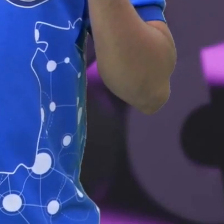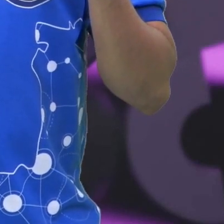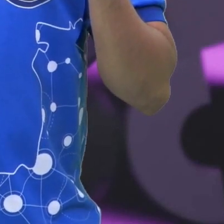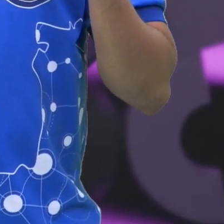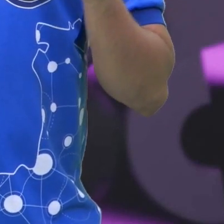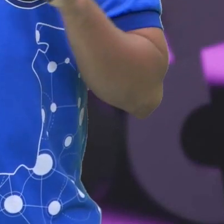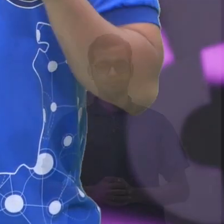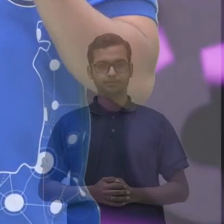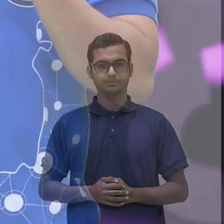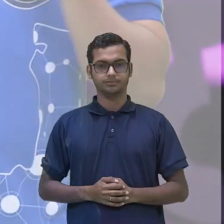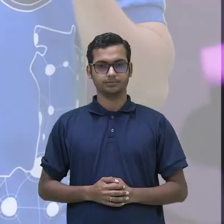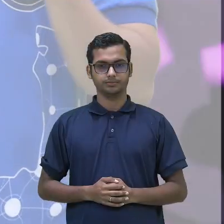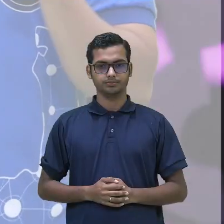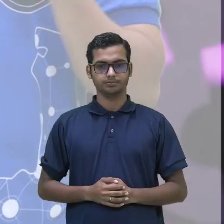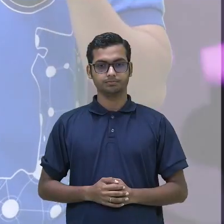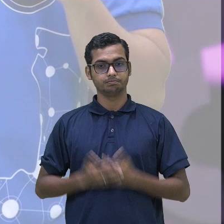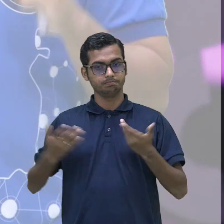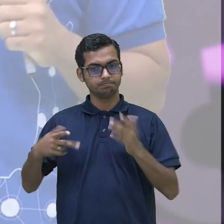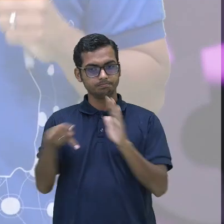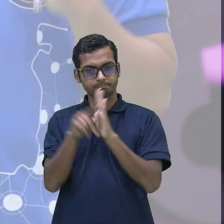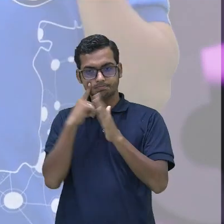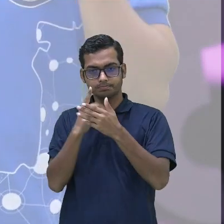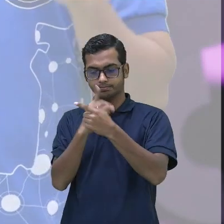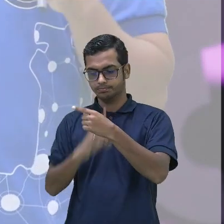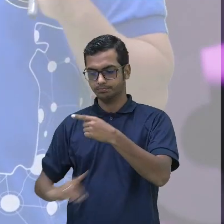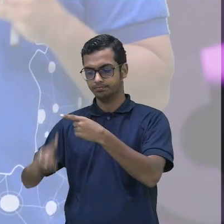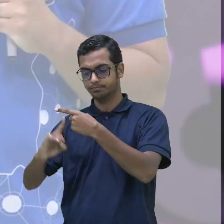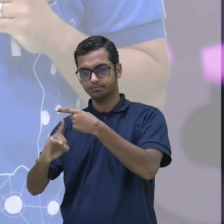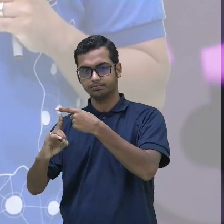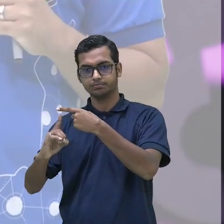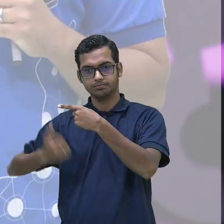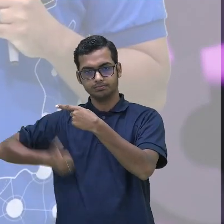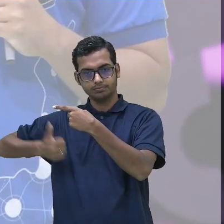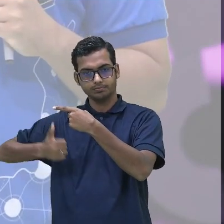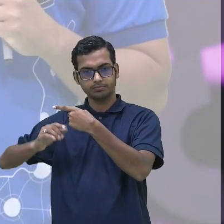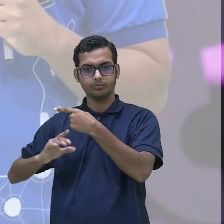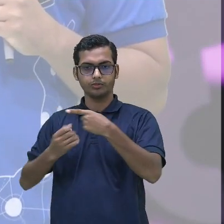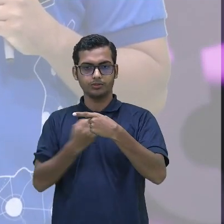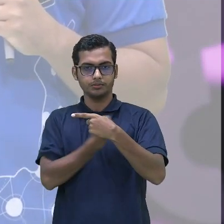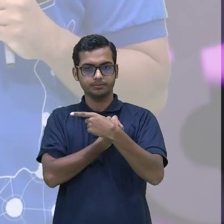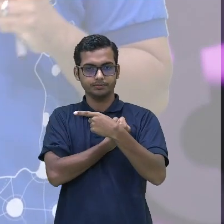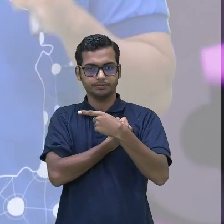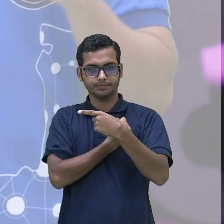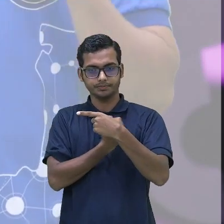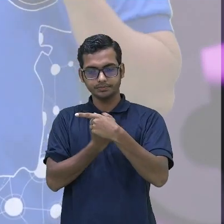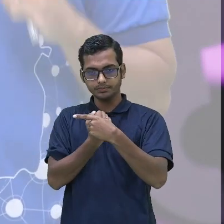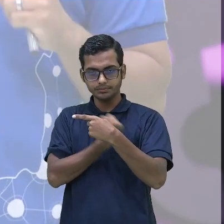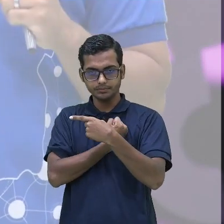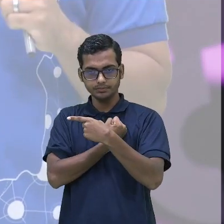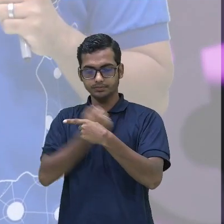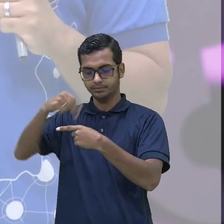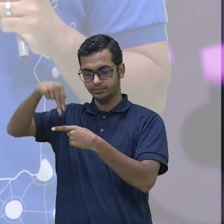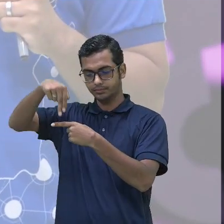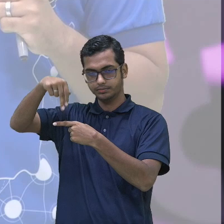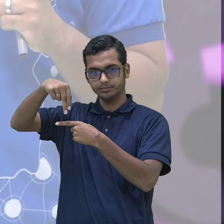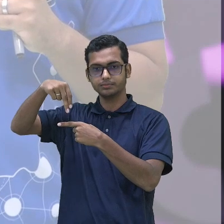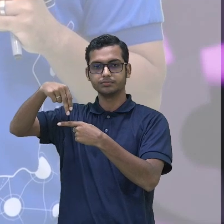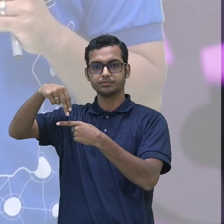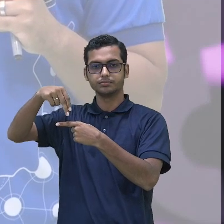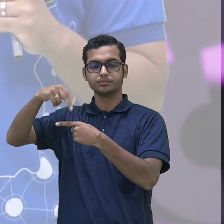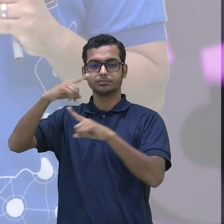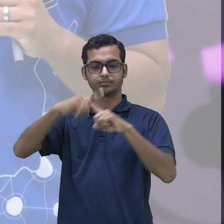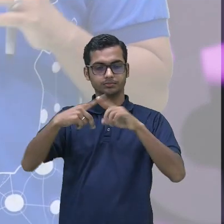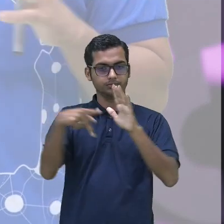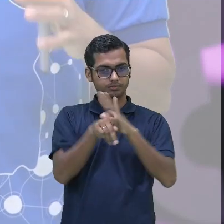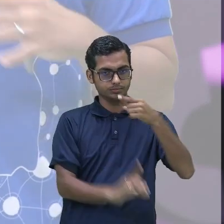pelo denominador da segunda, menos, pega o numerador da segunda e multiplica pelo denominador